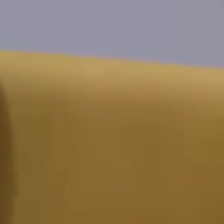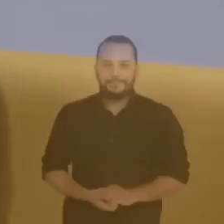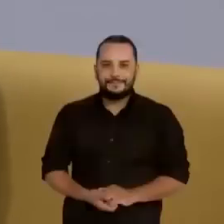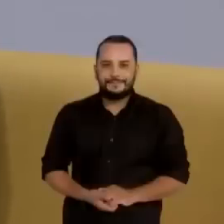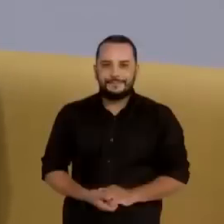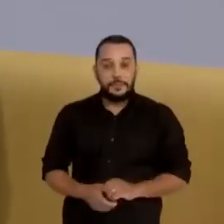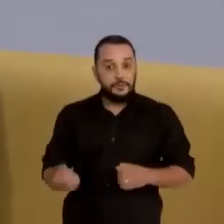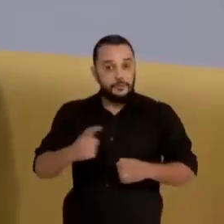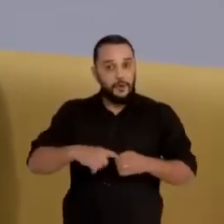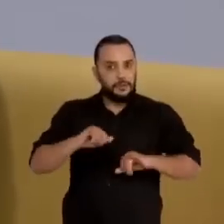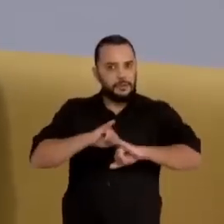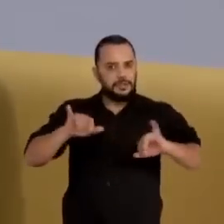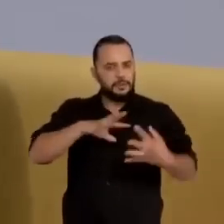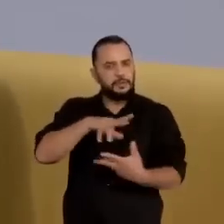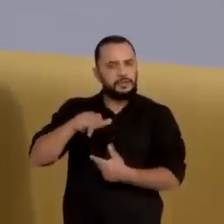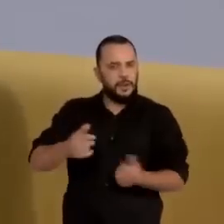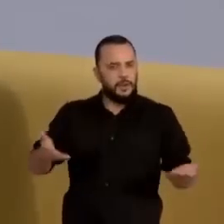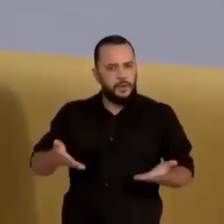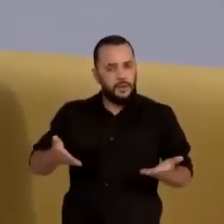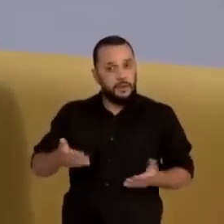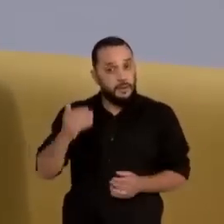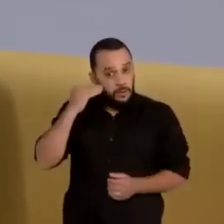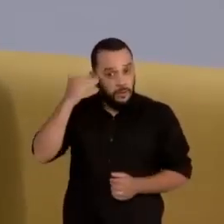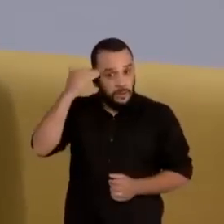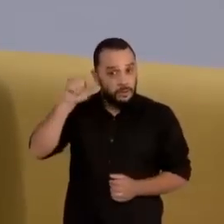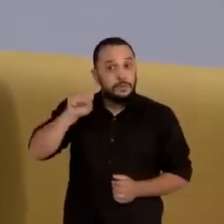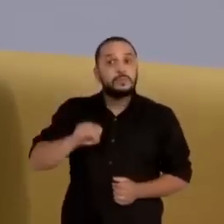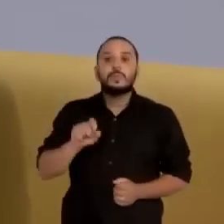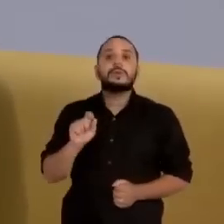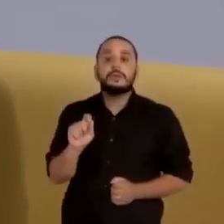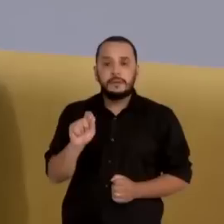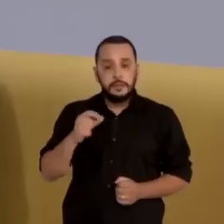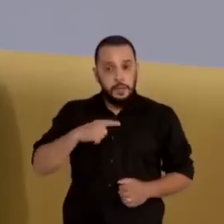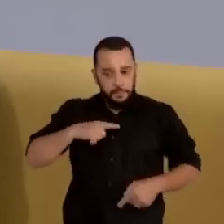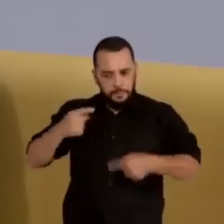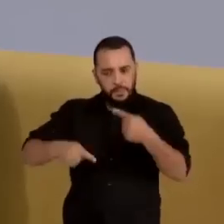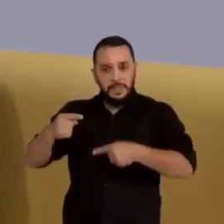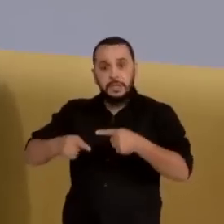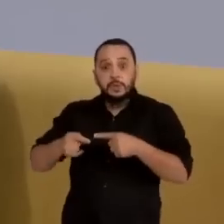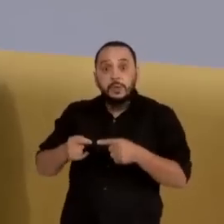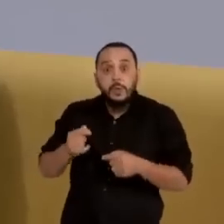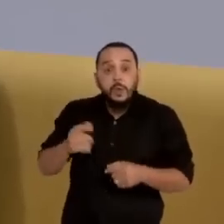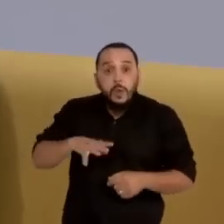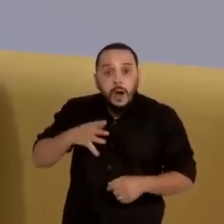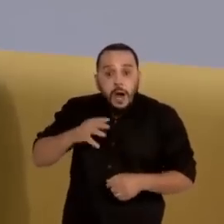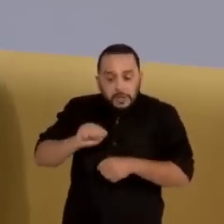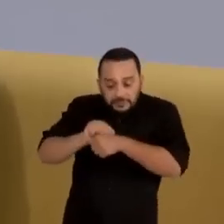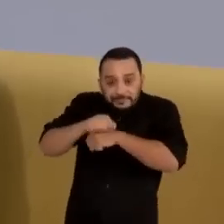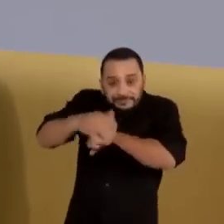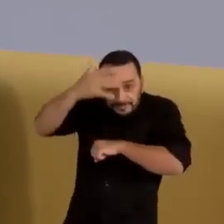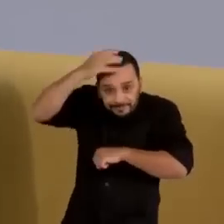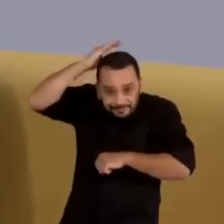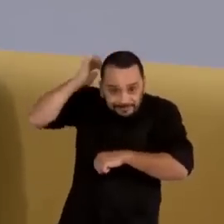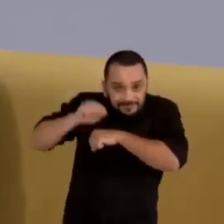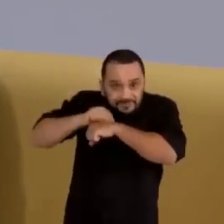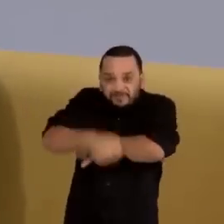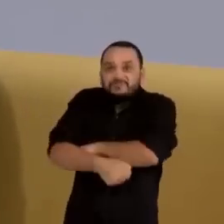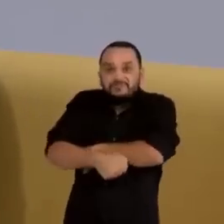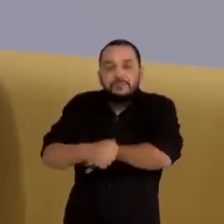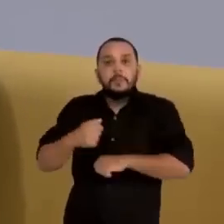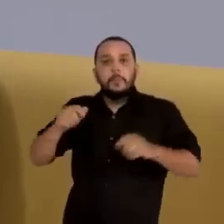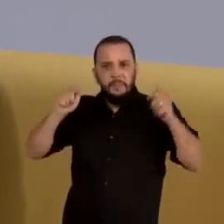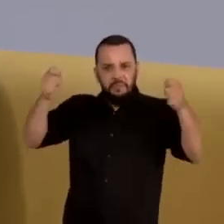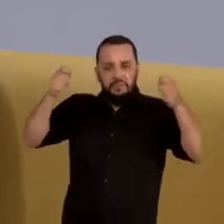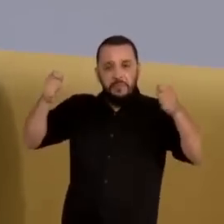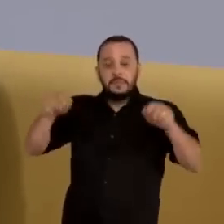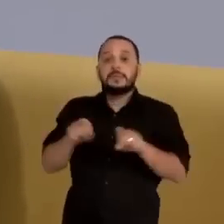A gente volta com as notícias internacionais. Na Coreia do Sul, políticos ficam carecas em protesto. E continua a